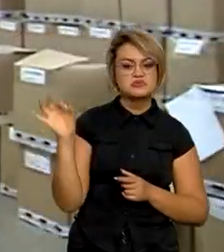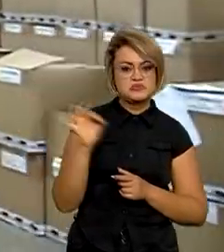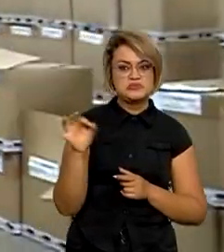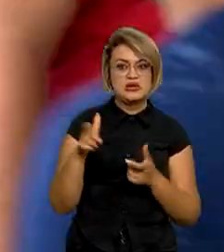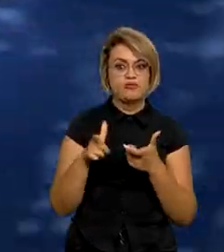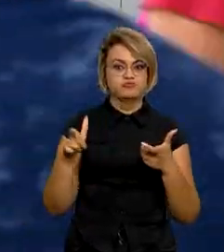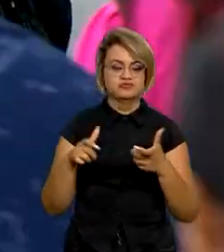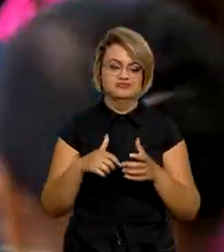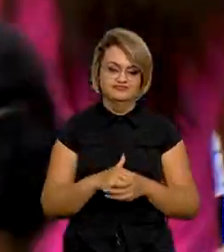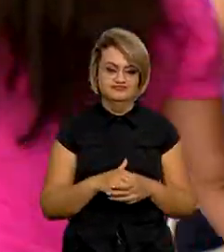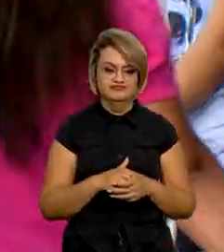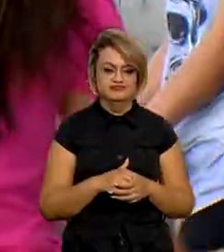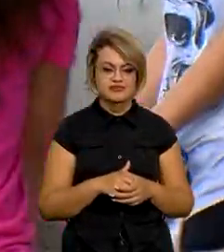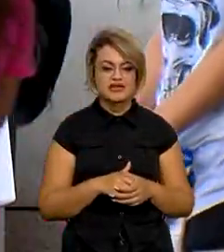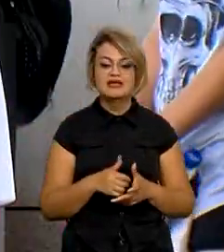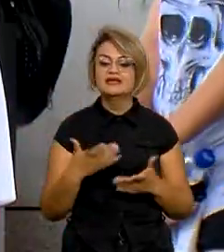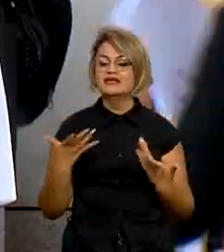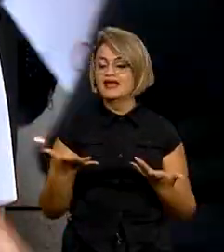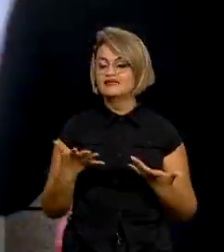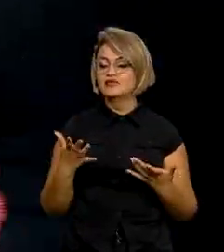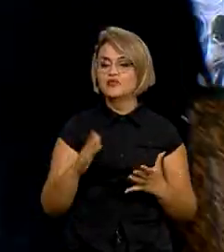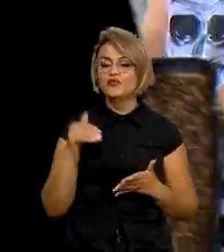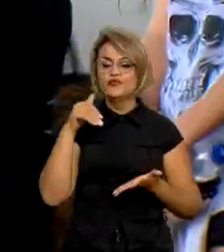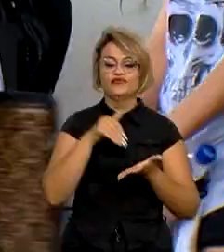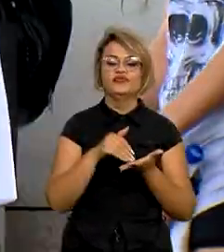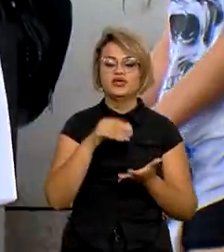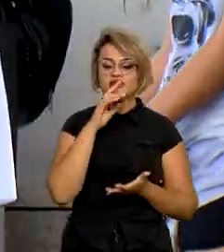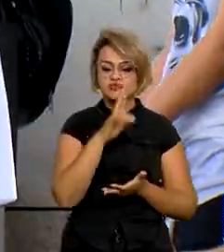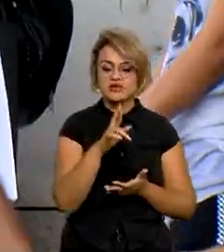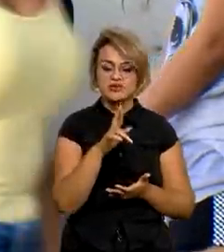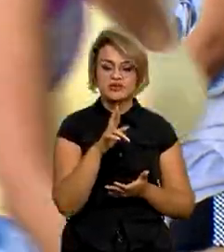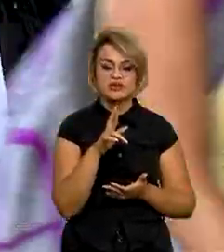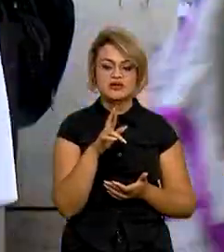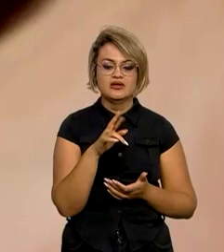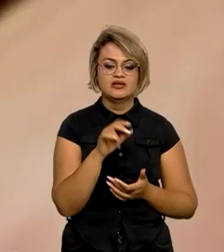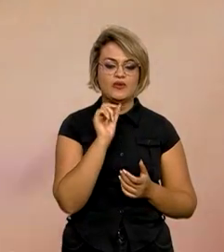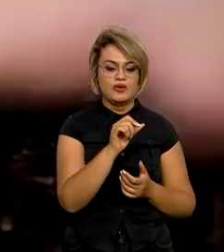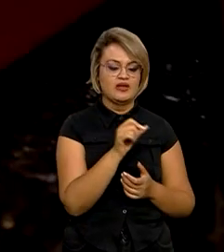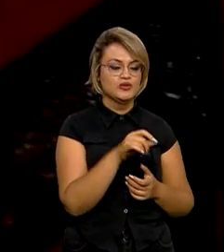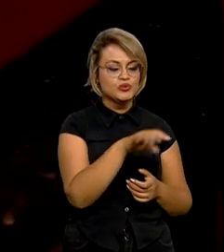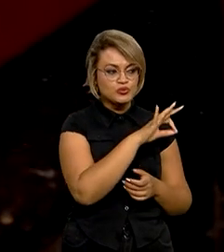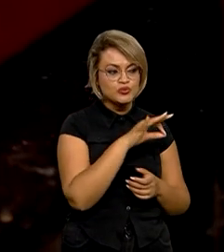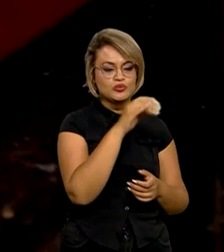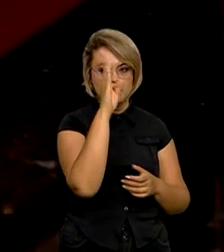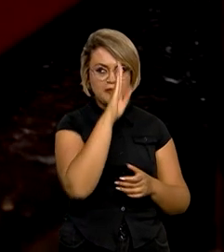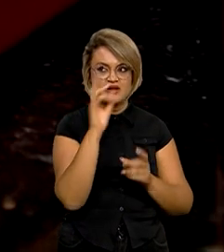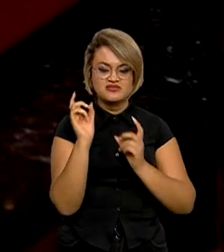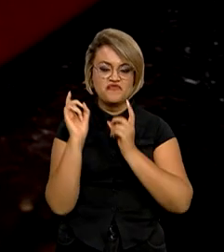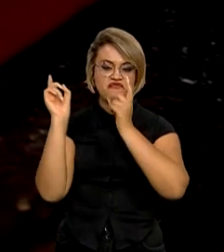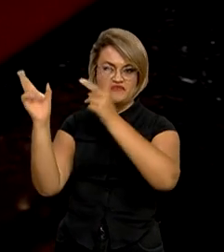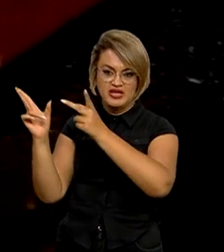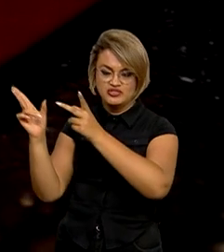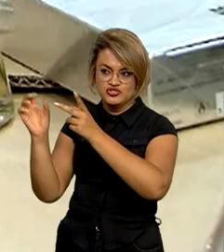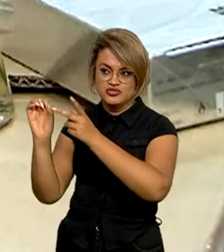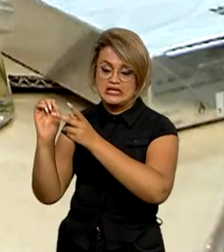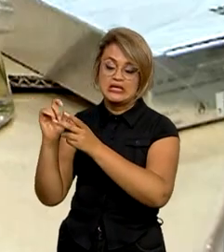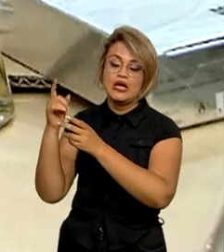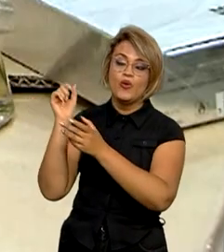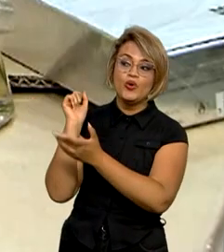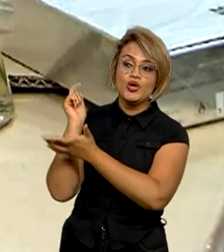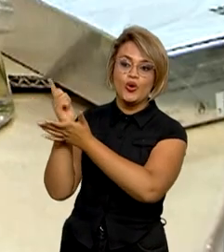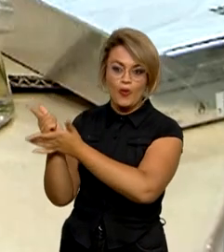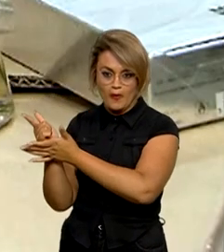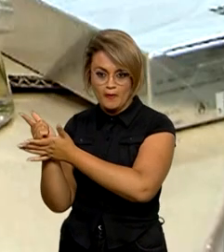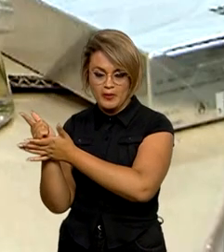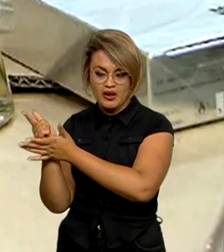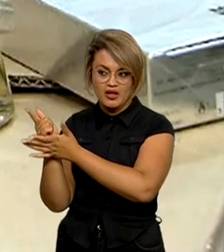7,6%. Com esses resultados, o saldo comercial, que é a diferença entre tudo o que o Brasil vende para o mundo e o que compra de